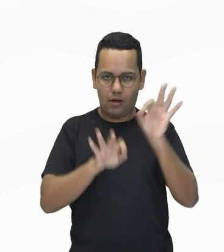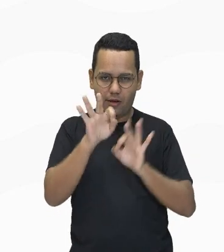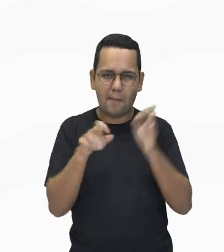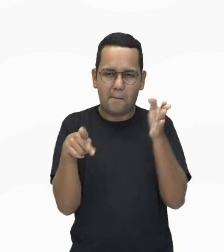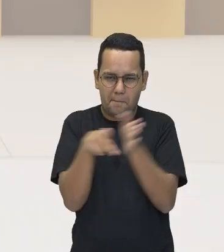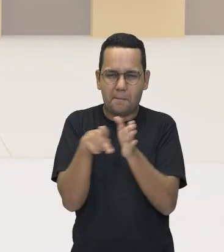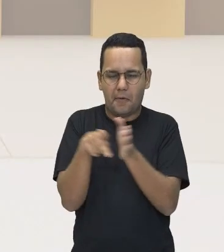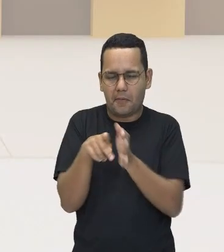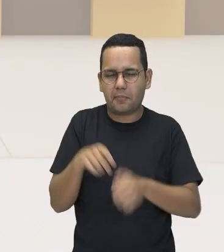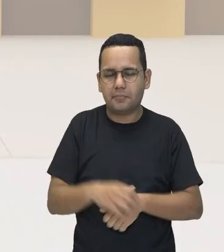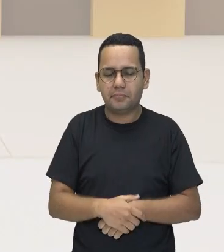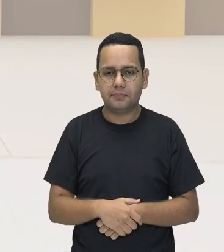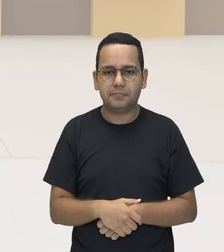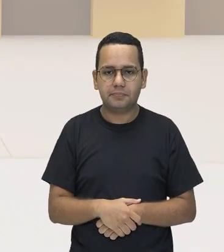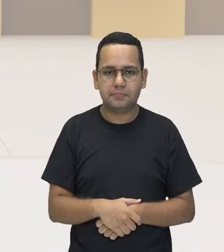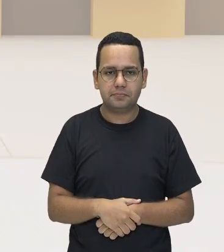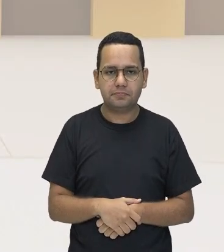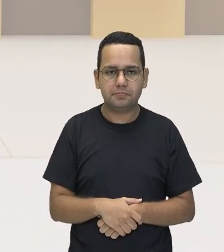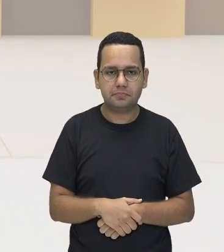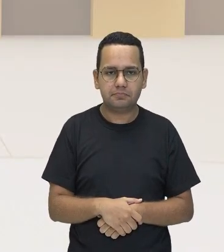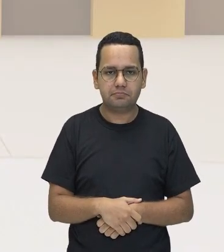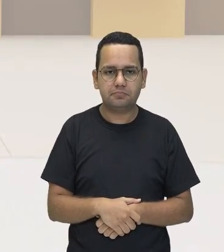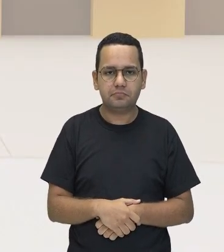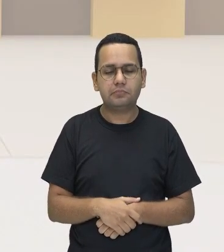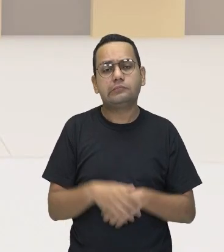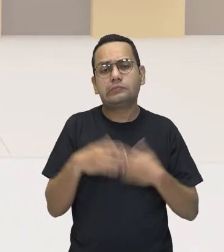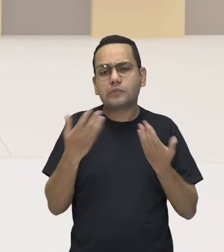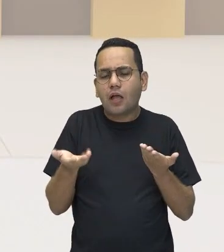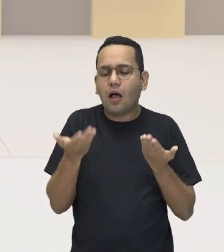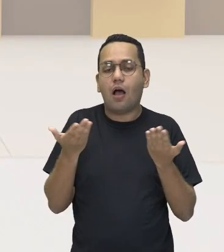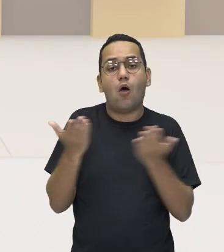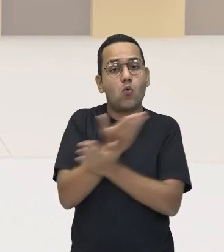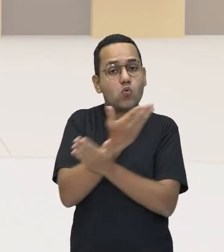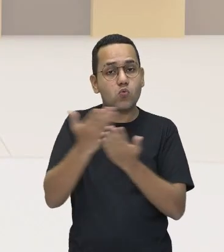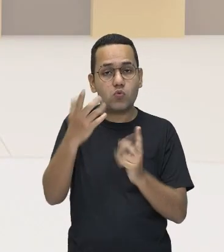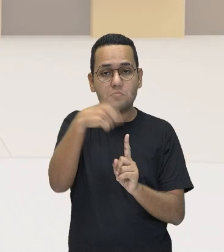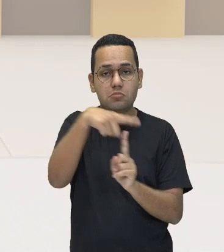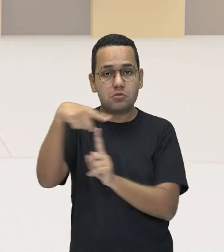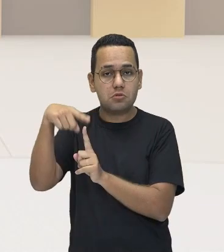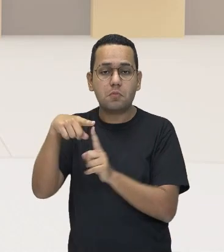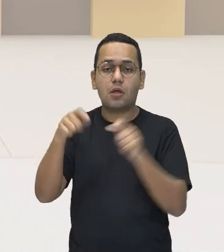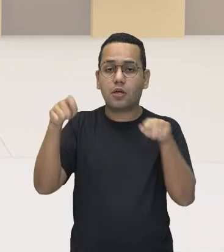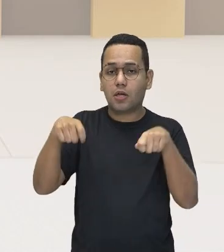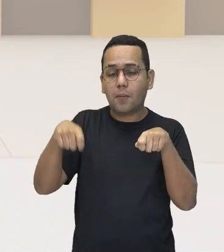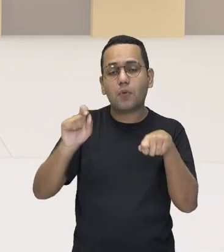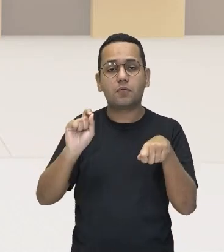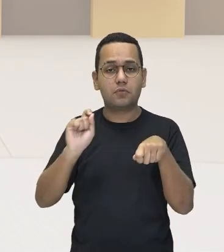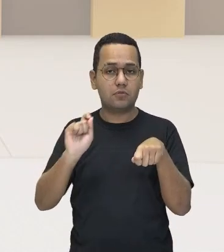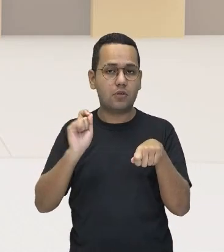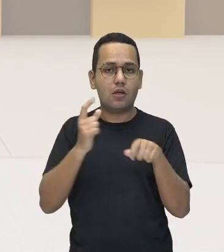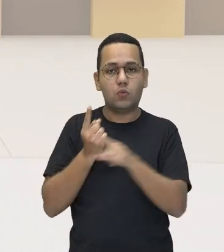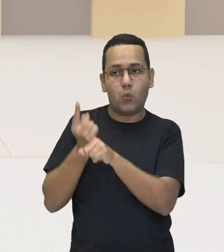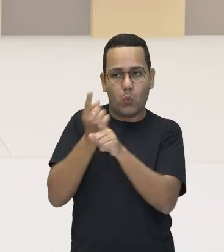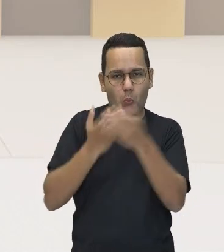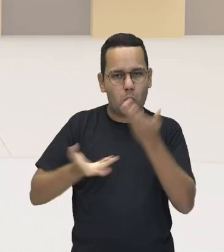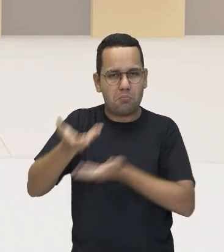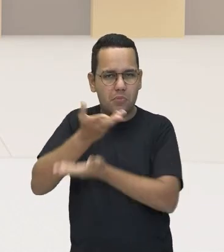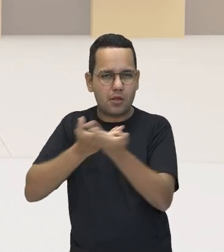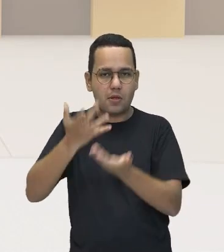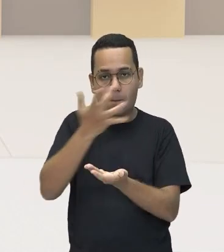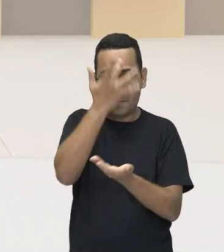Vamos começar vendo, são algumas formas, né, de você encontrar essas pessoas, mapeando aí essas pessoas que